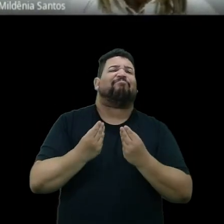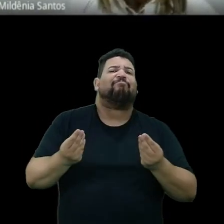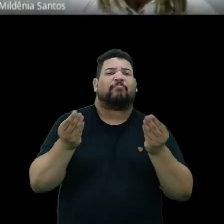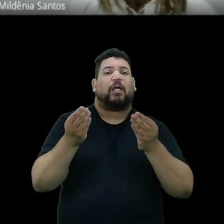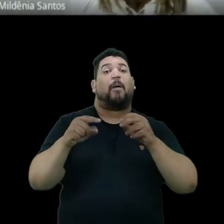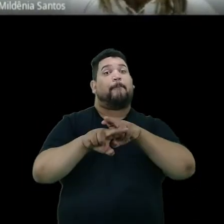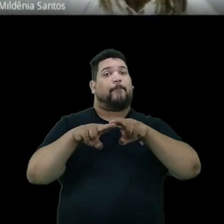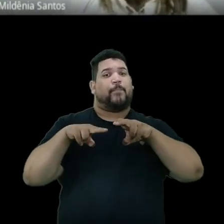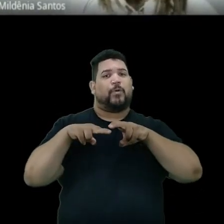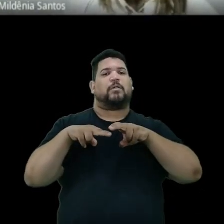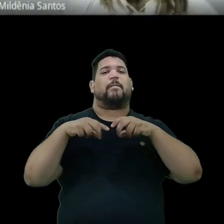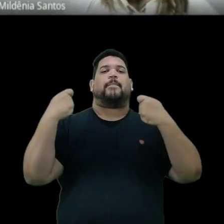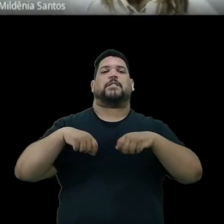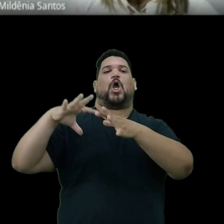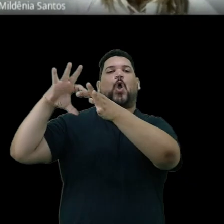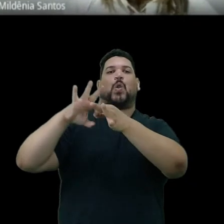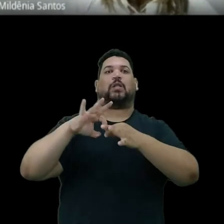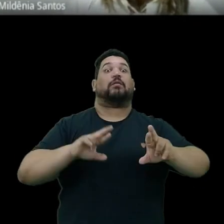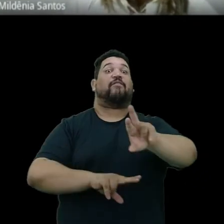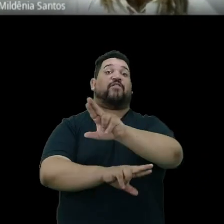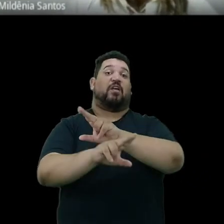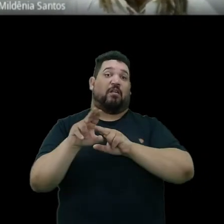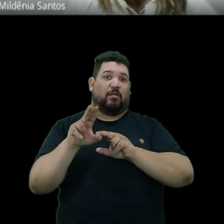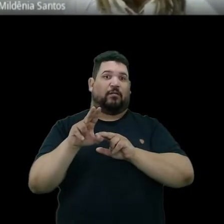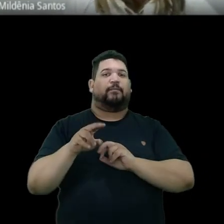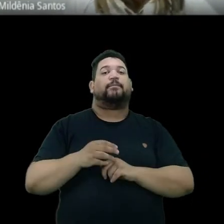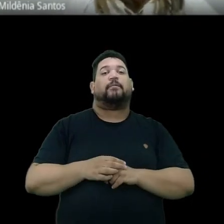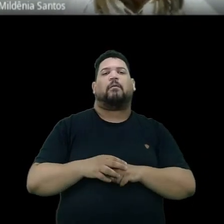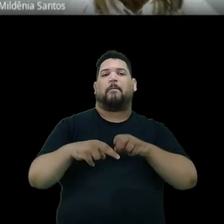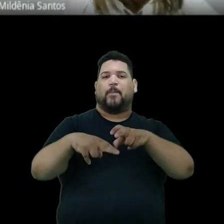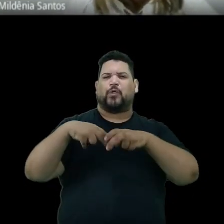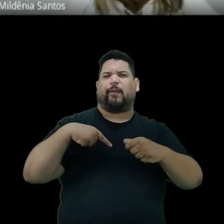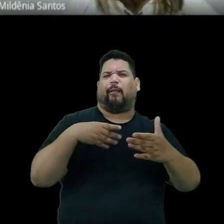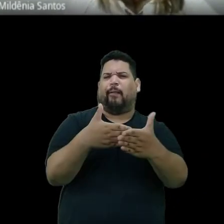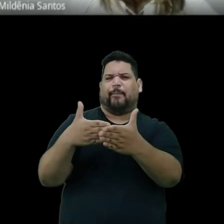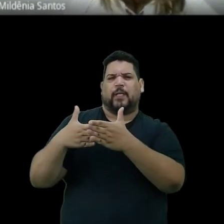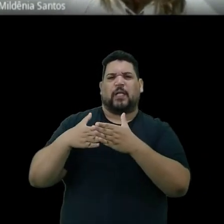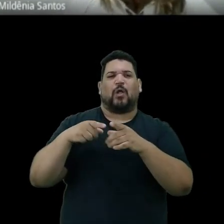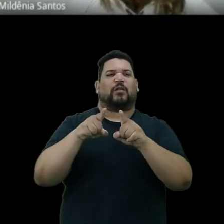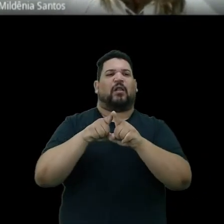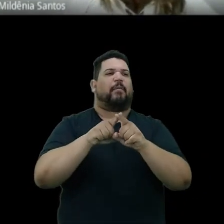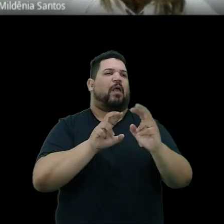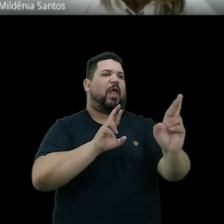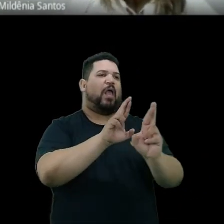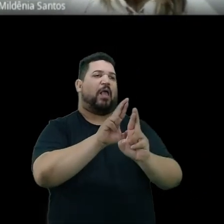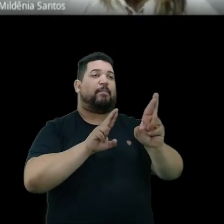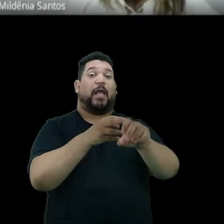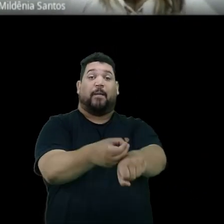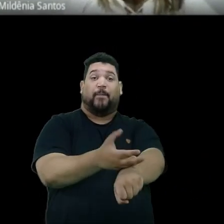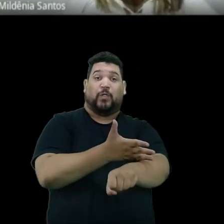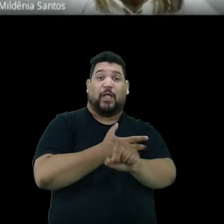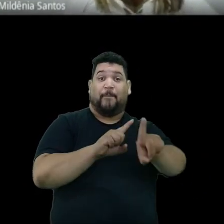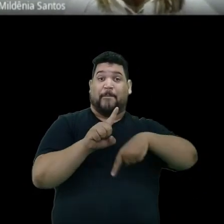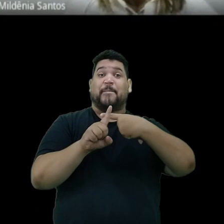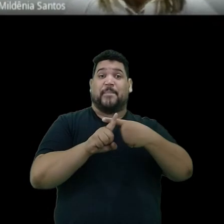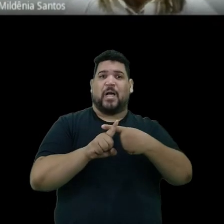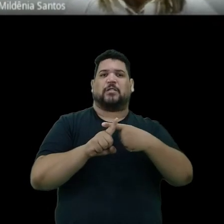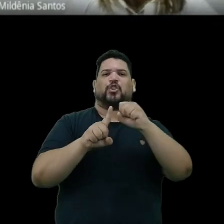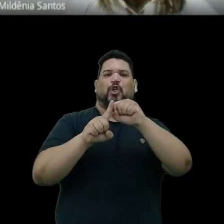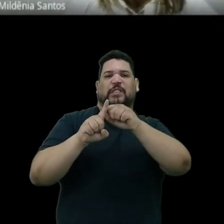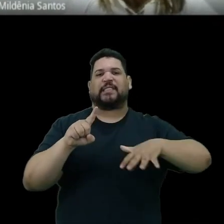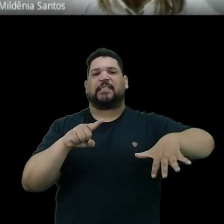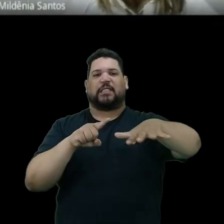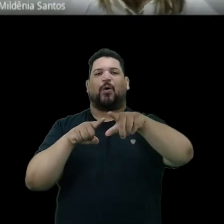vários contextos. Então, aí ele vai ter uma limitação na reciprocidade emocional e social, limitações nos comportamentos